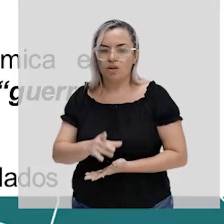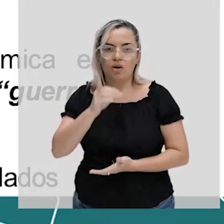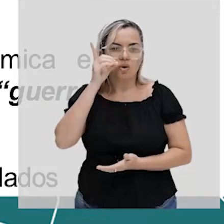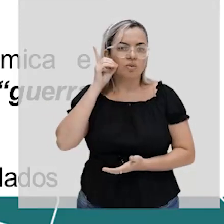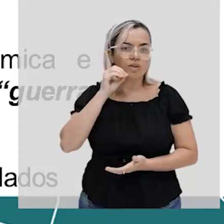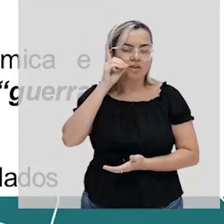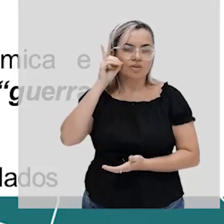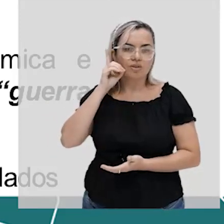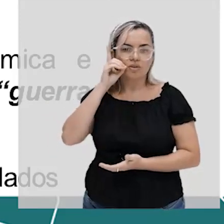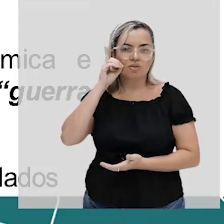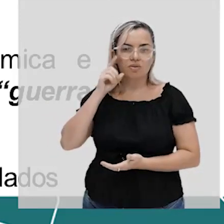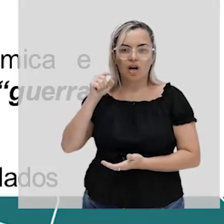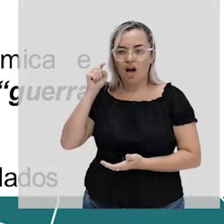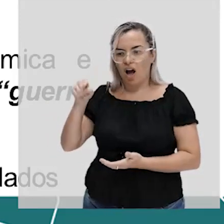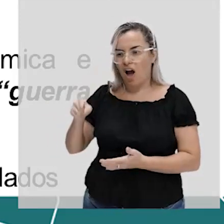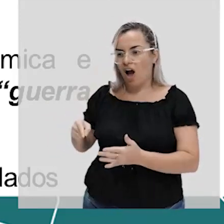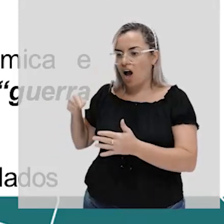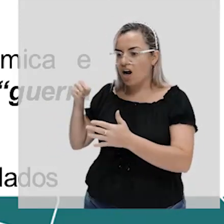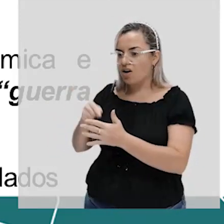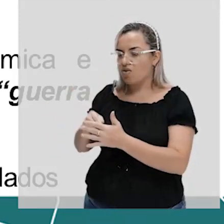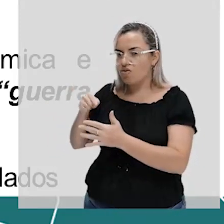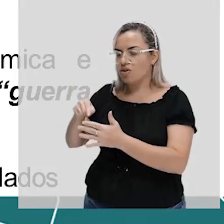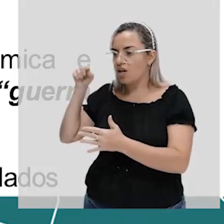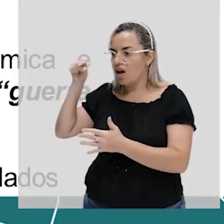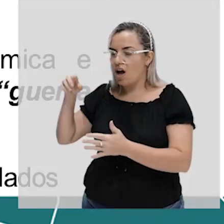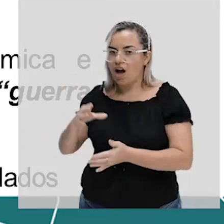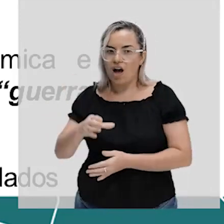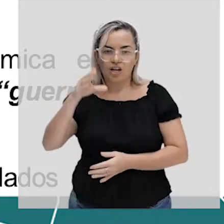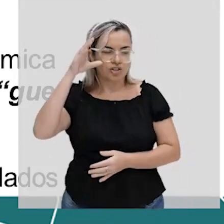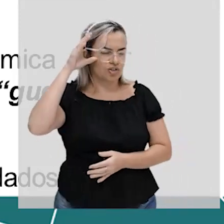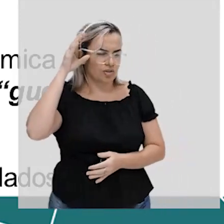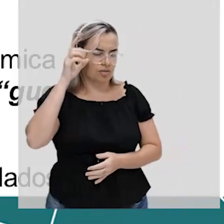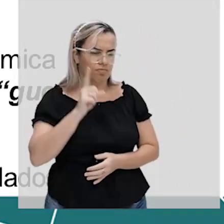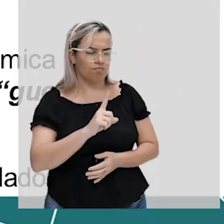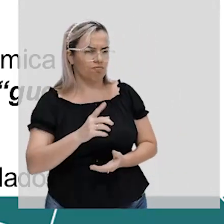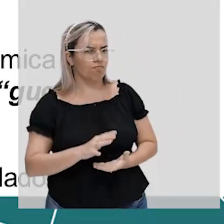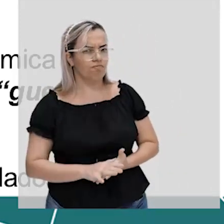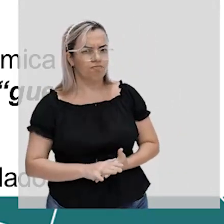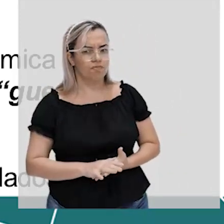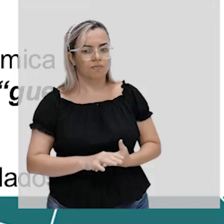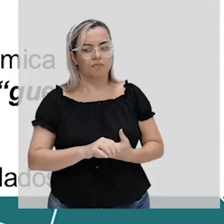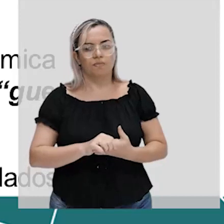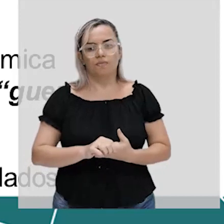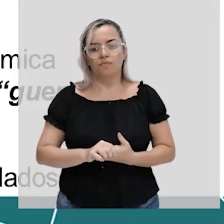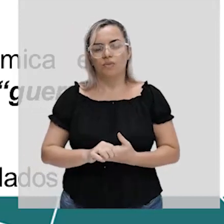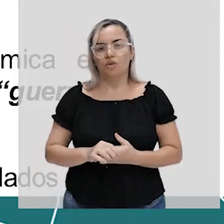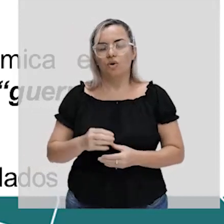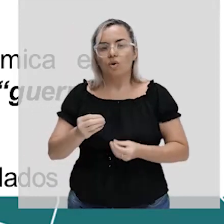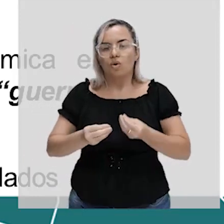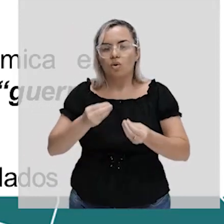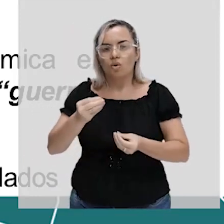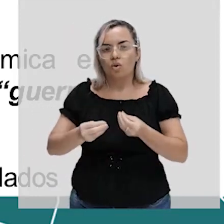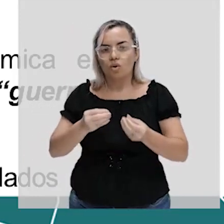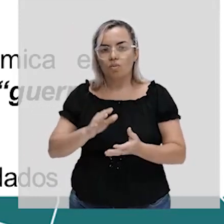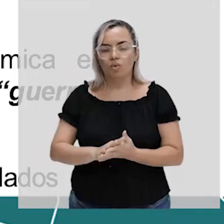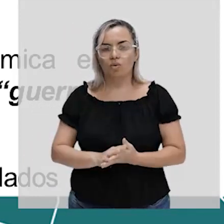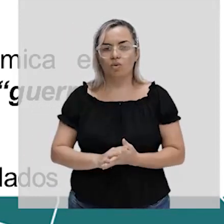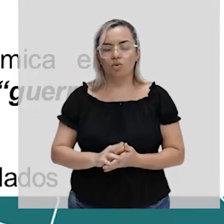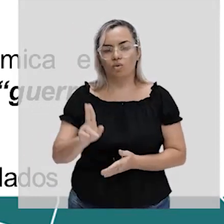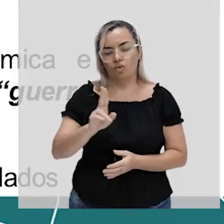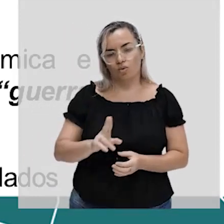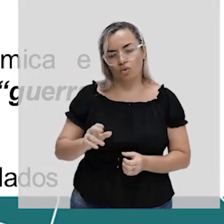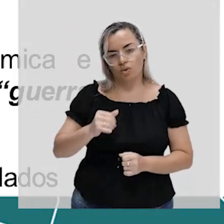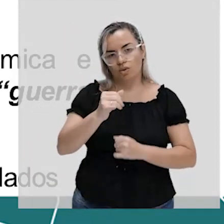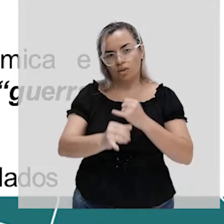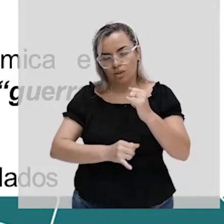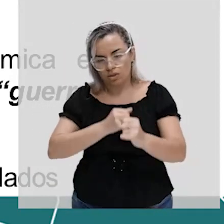de ataques, né? Principalmente ataques cibernéticos, e a China vice-versa, né? E para muitos autores, hoje já se desenvolve